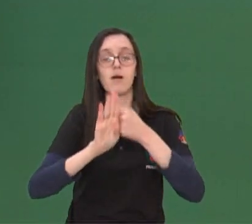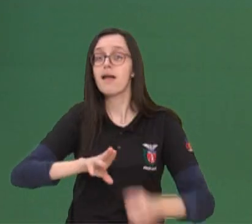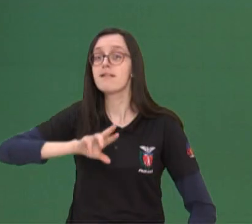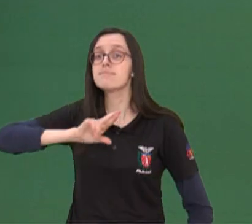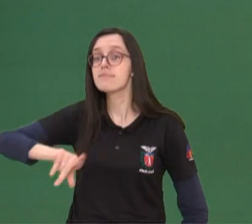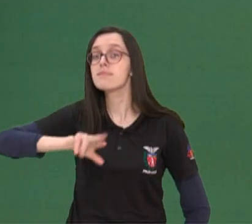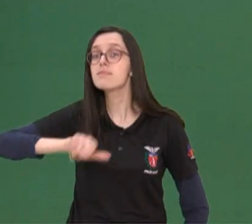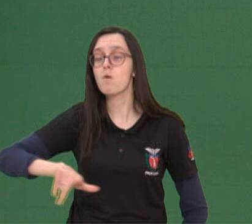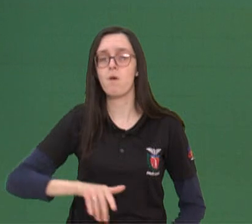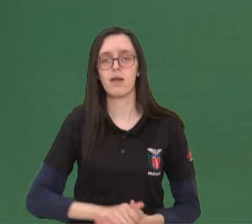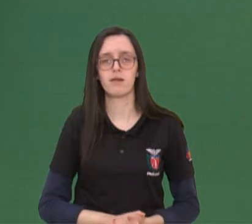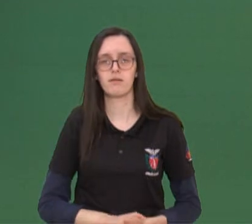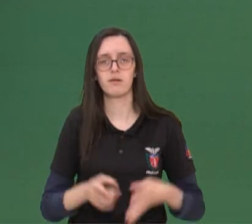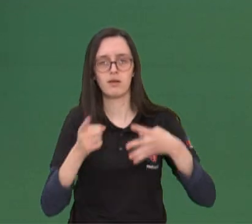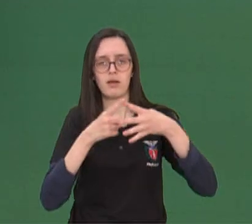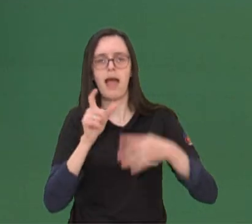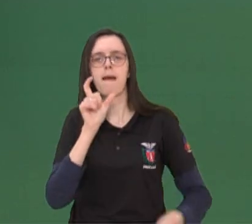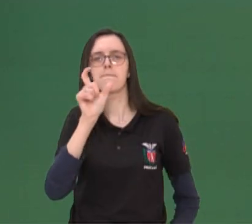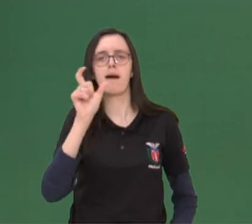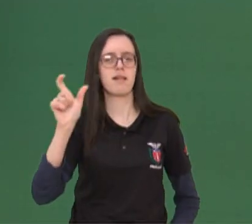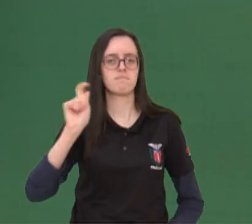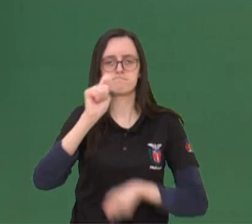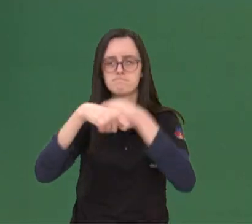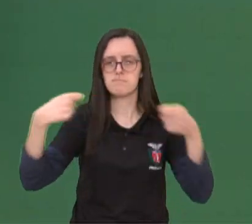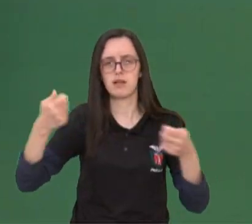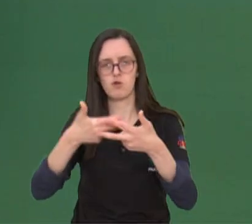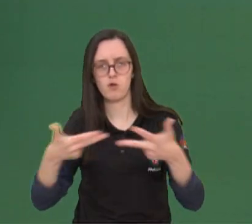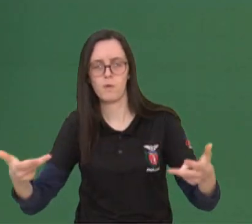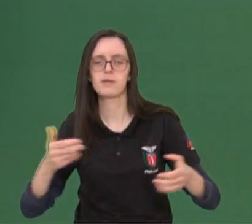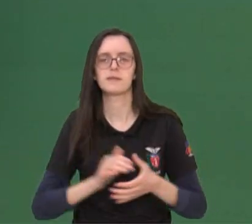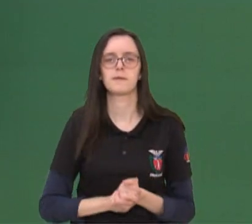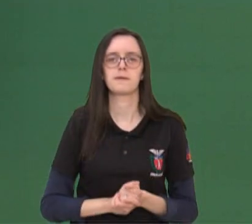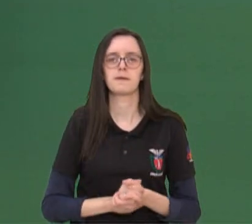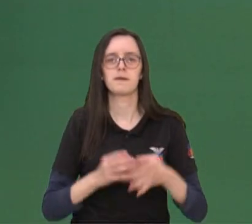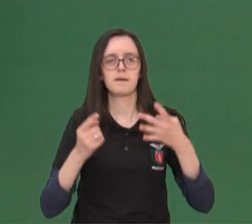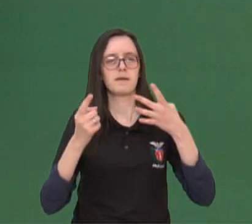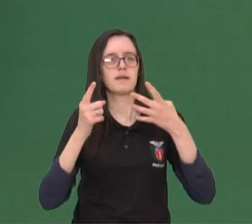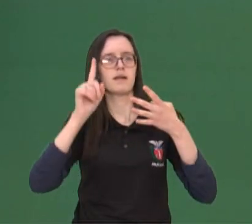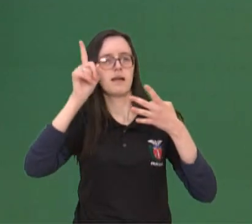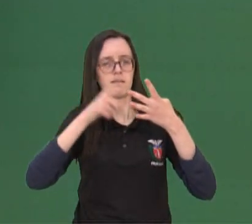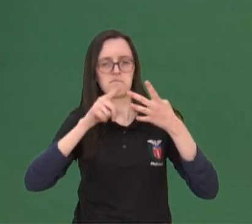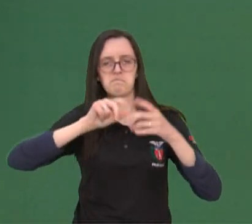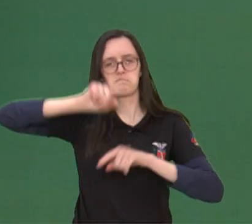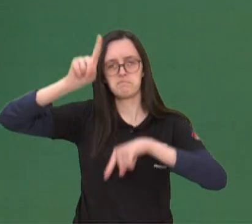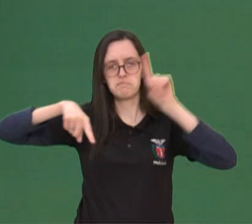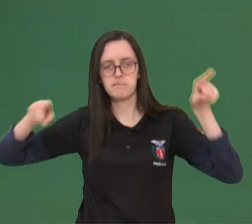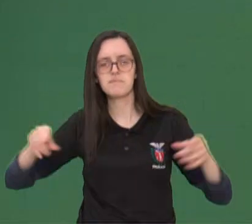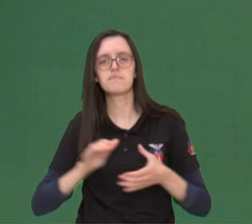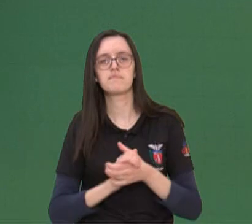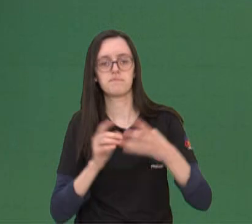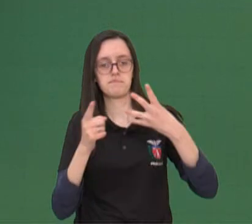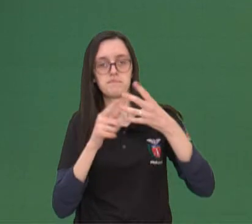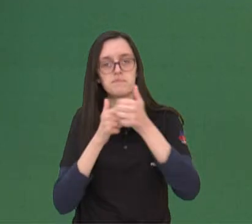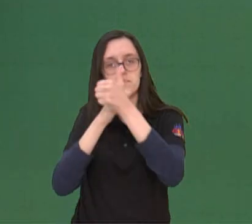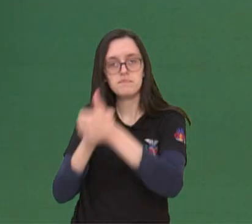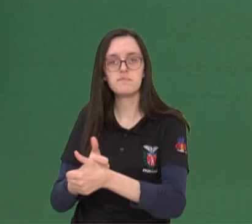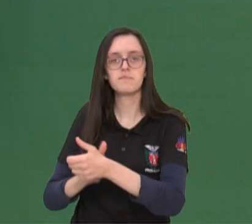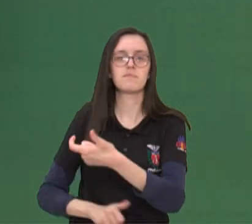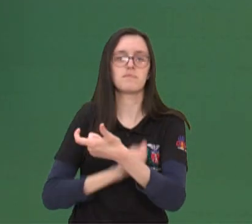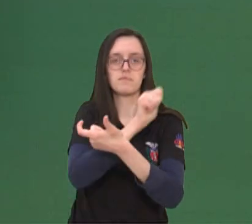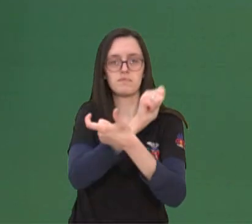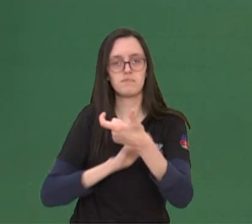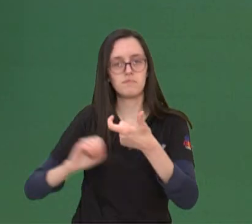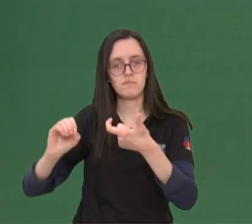são palavras que dão nome aos seres, invariáveis, acompanhados por artigo